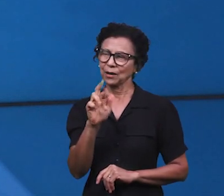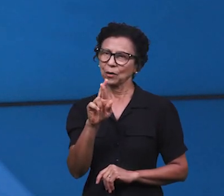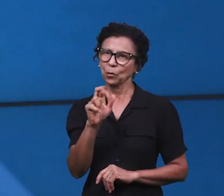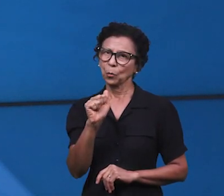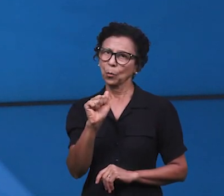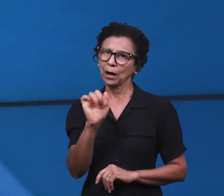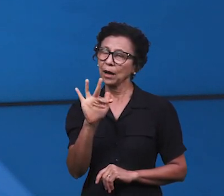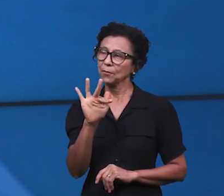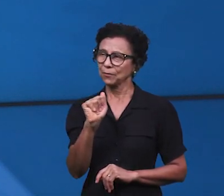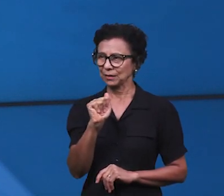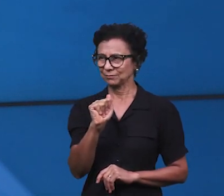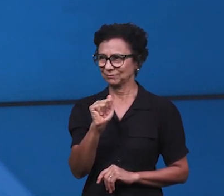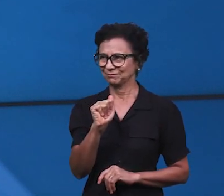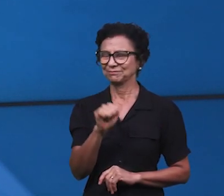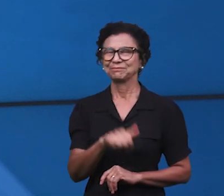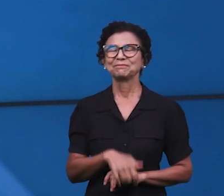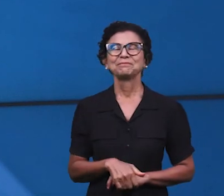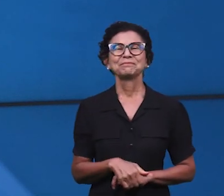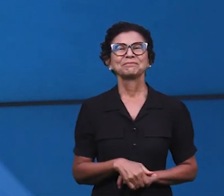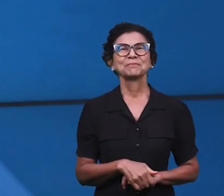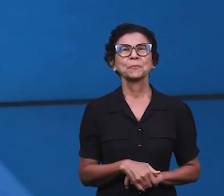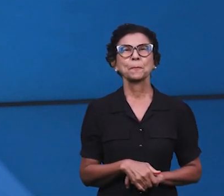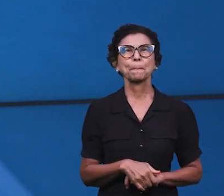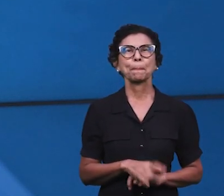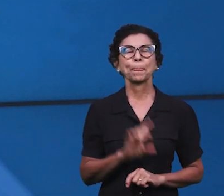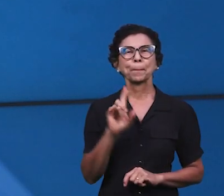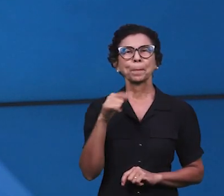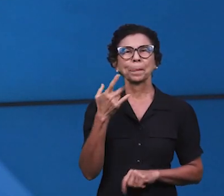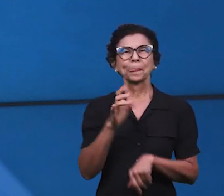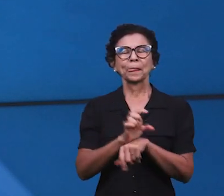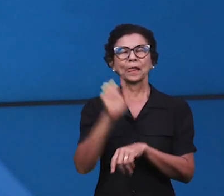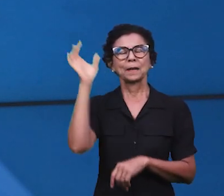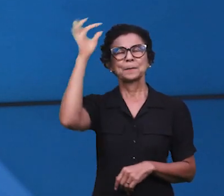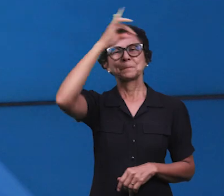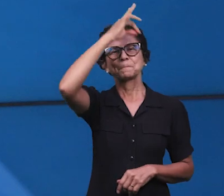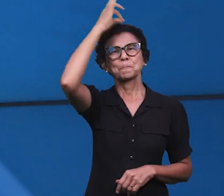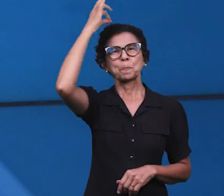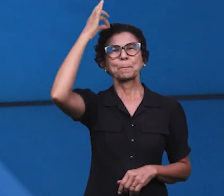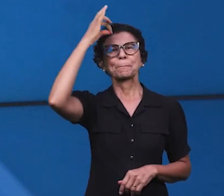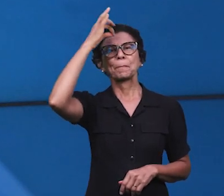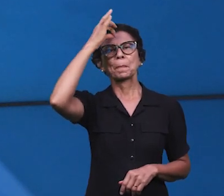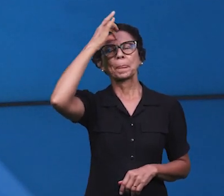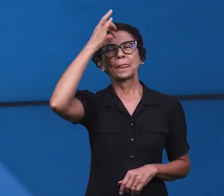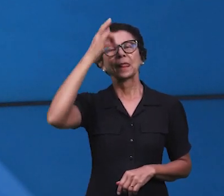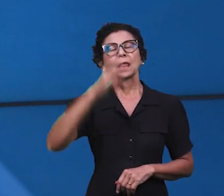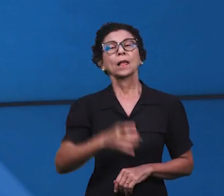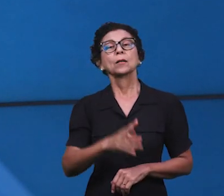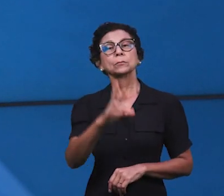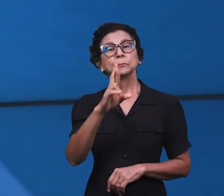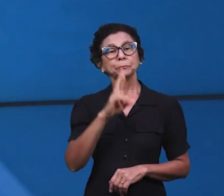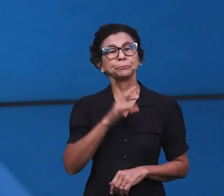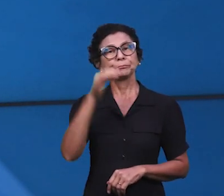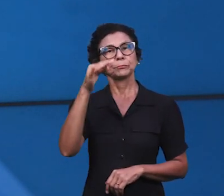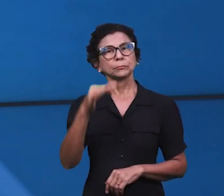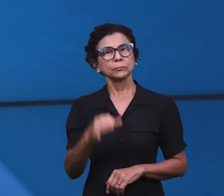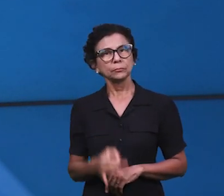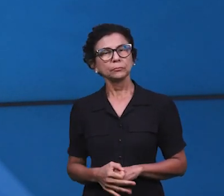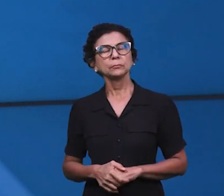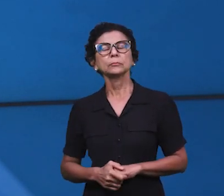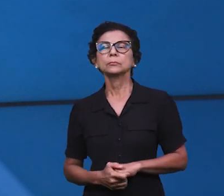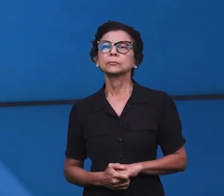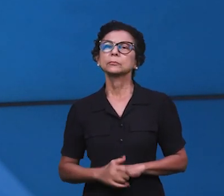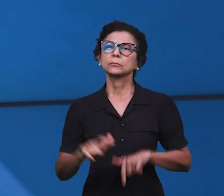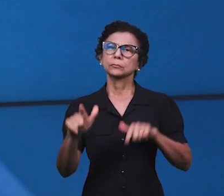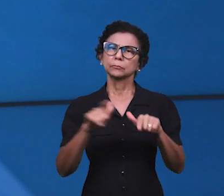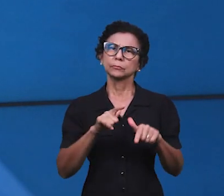Rafaela a gente chama de Rafa realmente. E depois, do estado do Espírito Santo, também a resposta foi muito correta. A